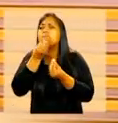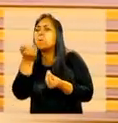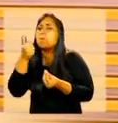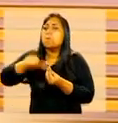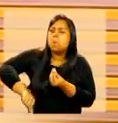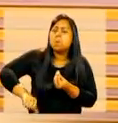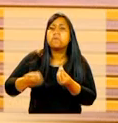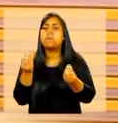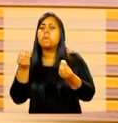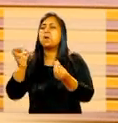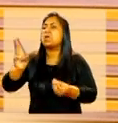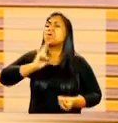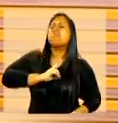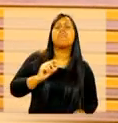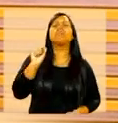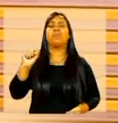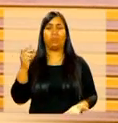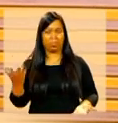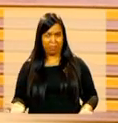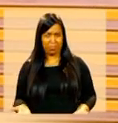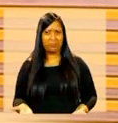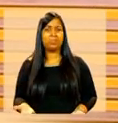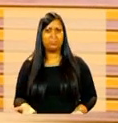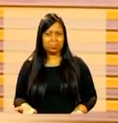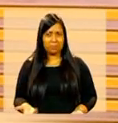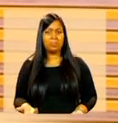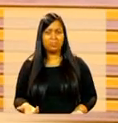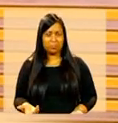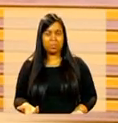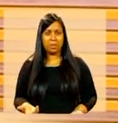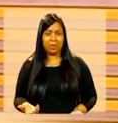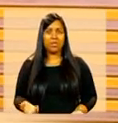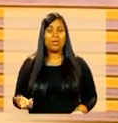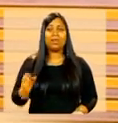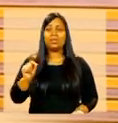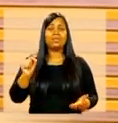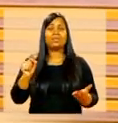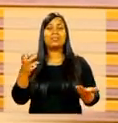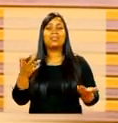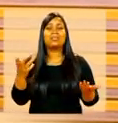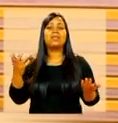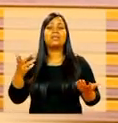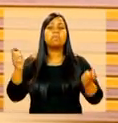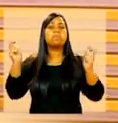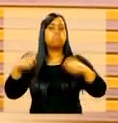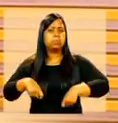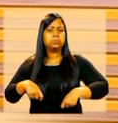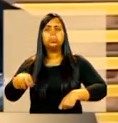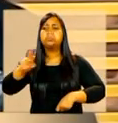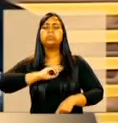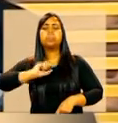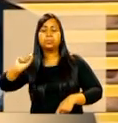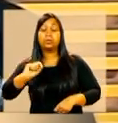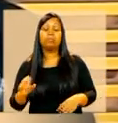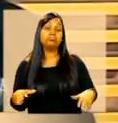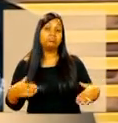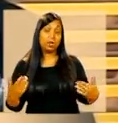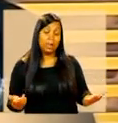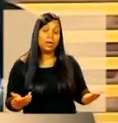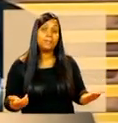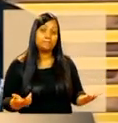Né? O que eles te contam? Qual que é o retorno que você tem deles, dessas sabor possibilidades?